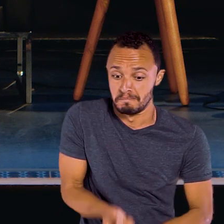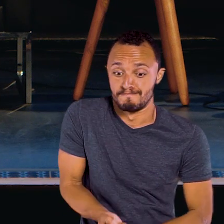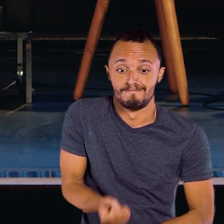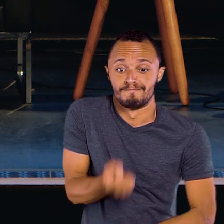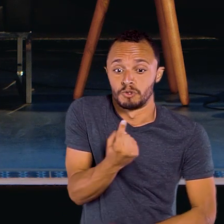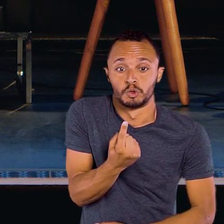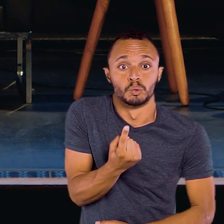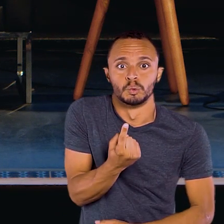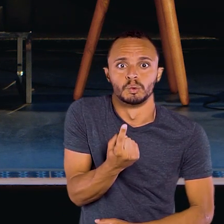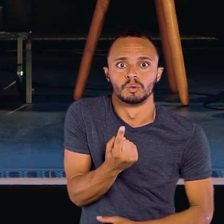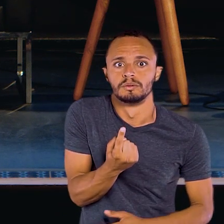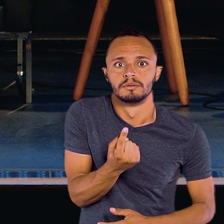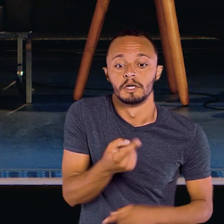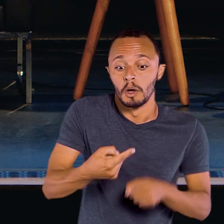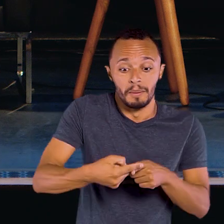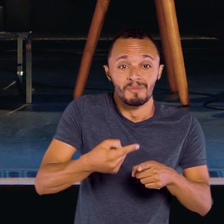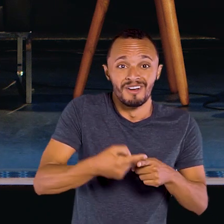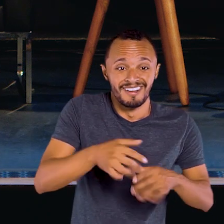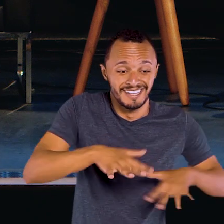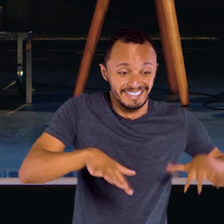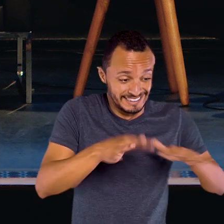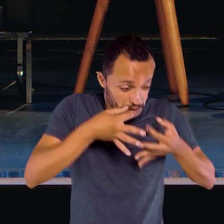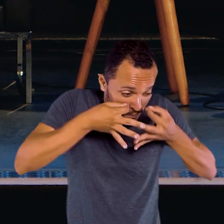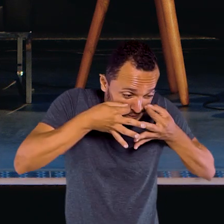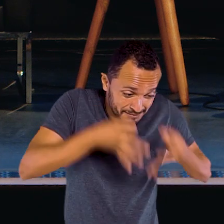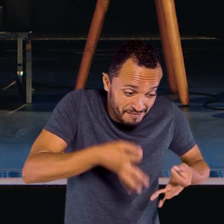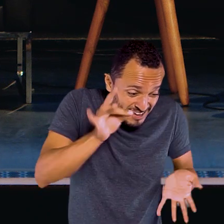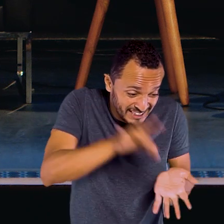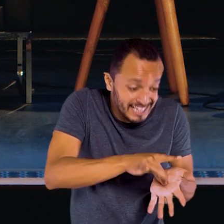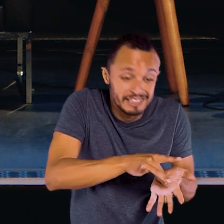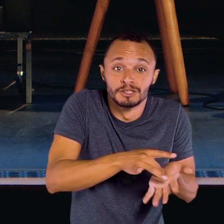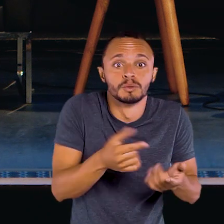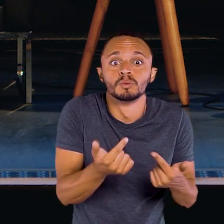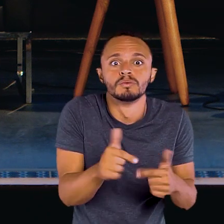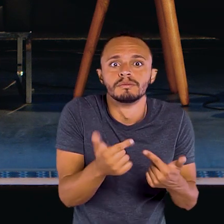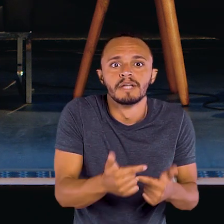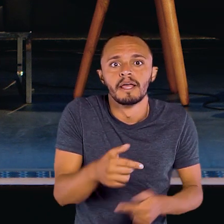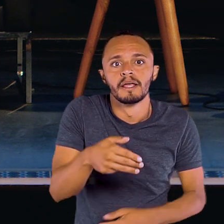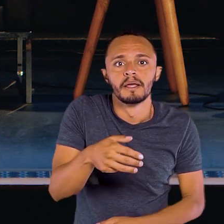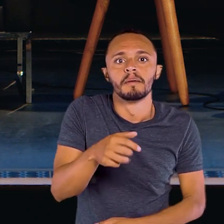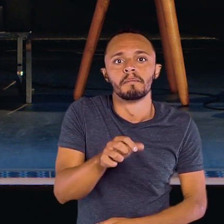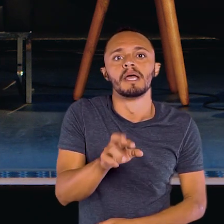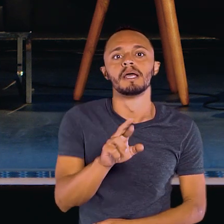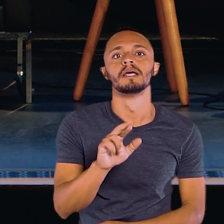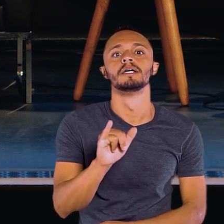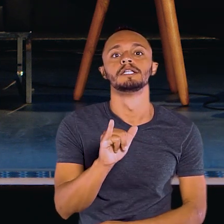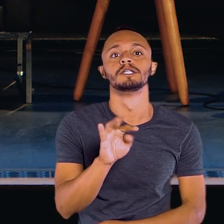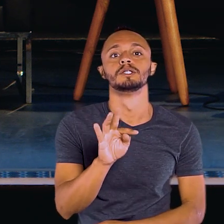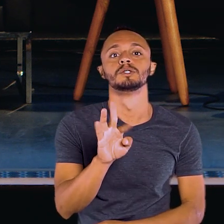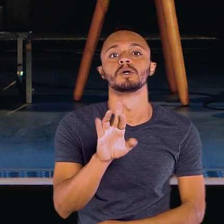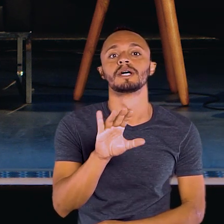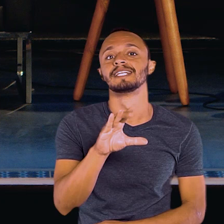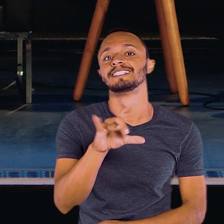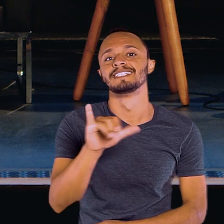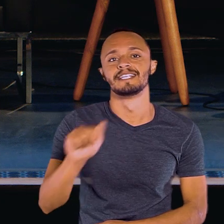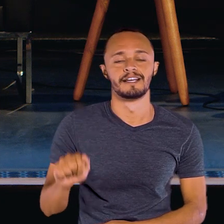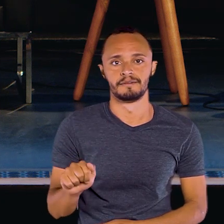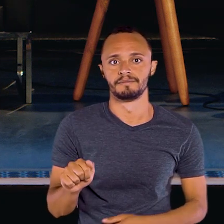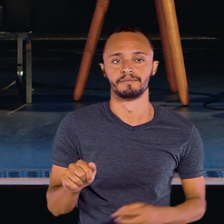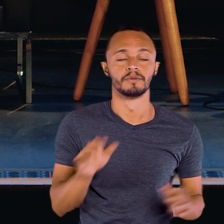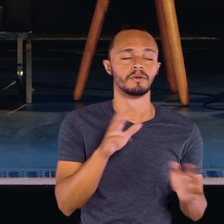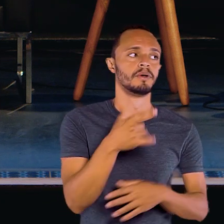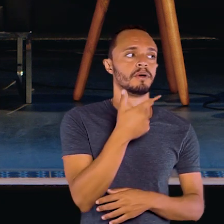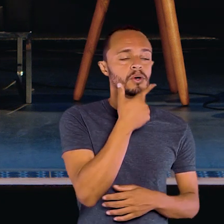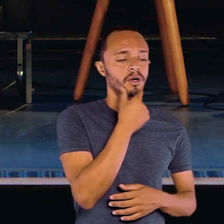de jornal, todo mundo aqui já viu, ou vê, volta e meia, vira e mexe, tem uma história assim. O cara nadou 1 quilômetro, correu mais